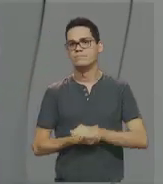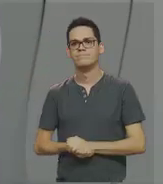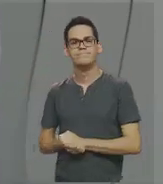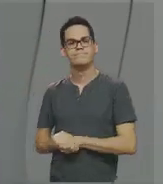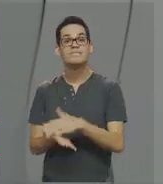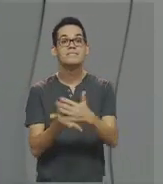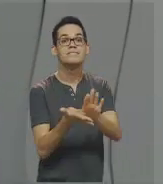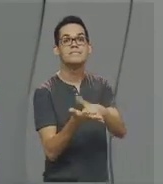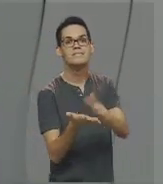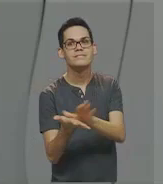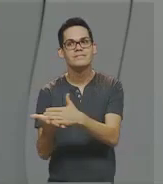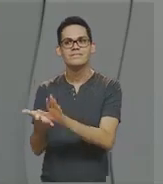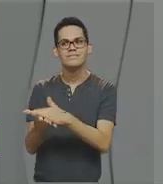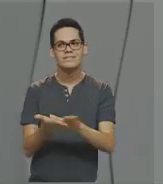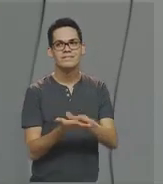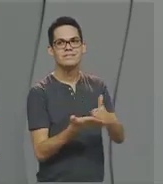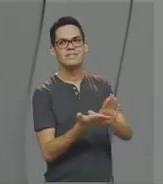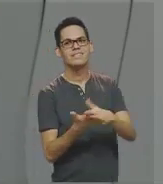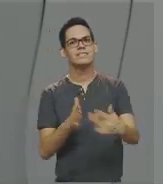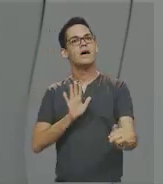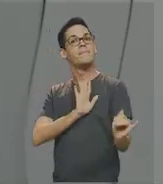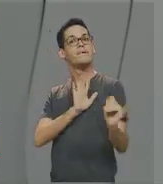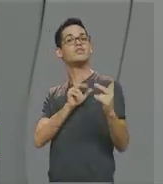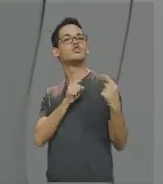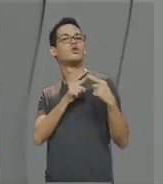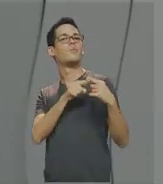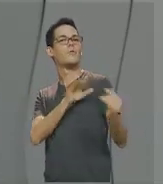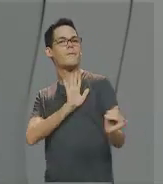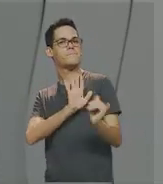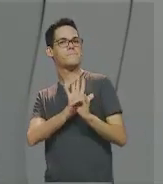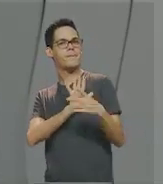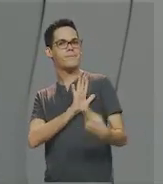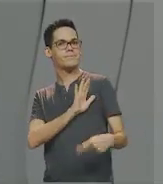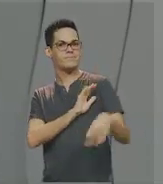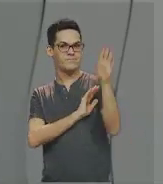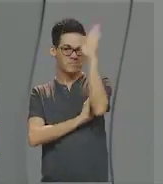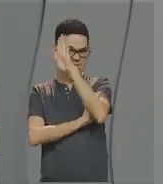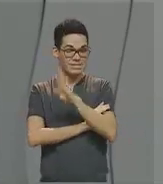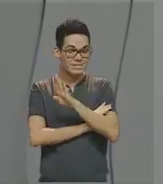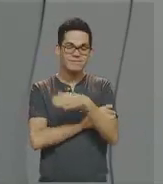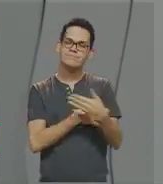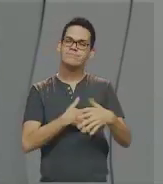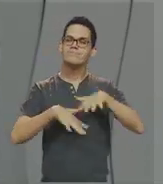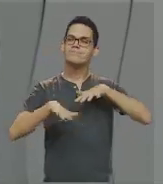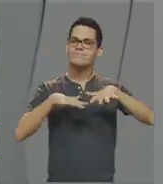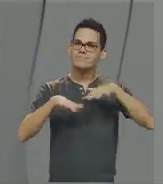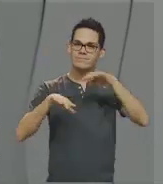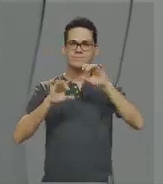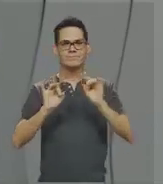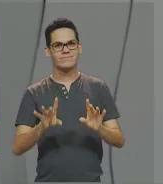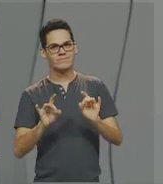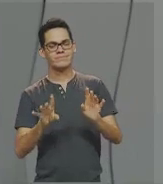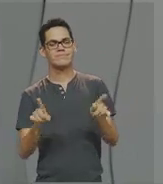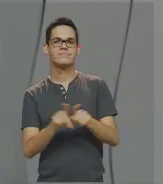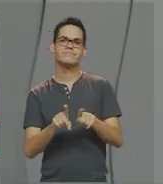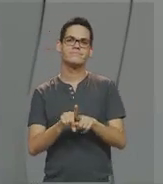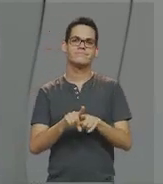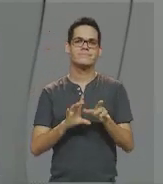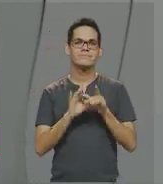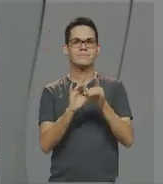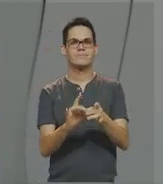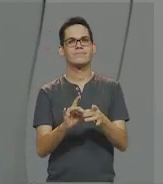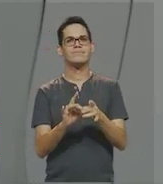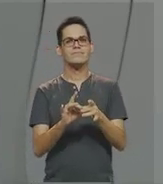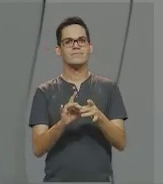que é uma dança aí eleita como identidade nacional, ela tem movimentos específicos e também está associado com com